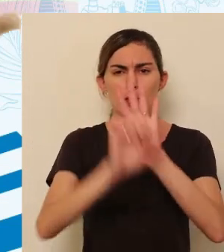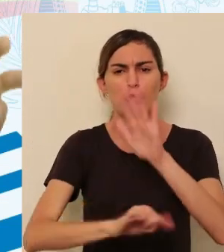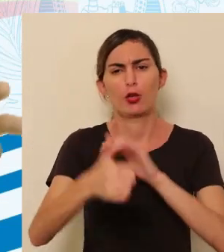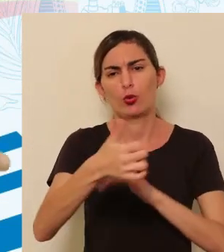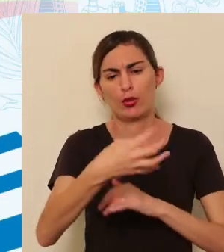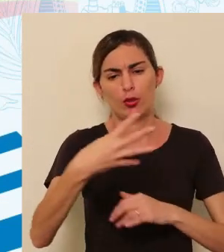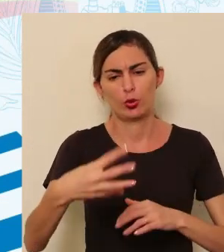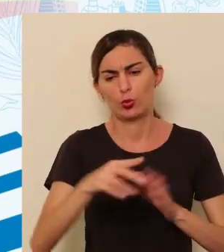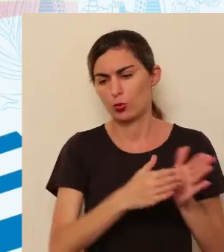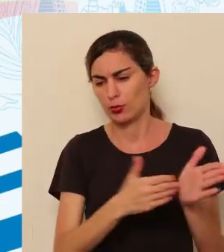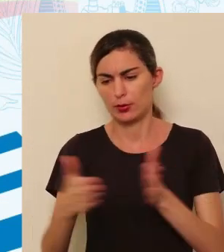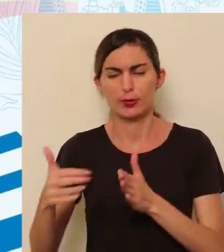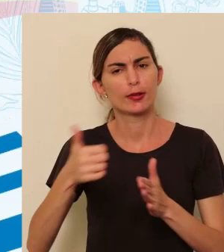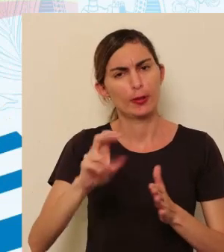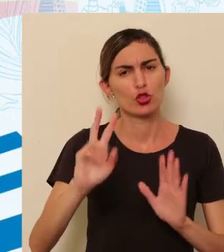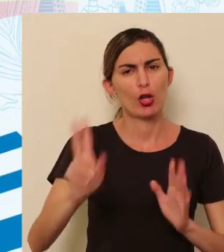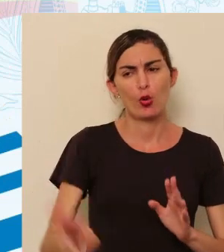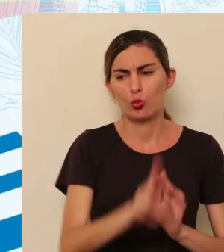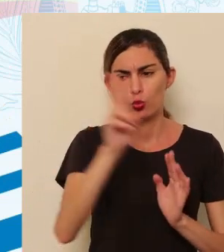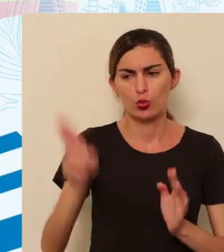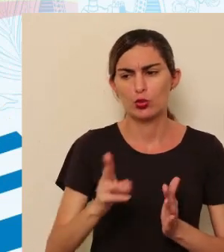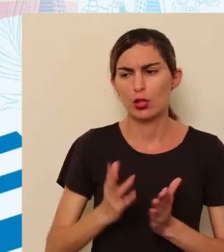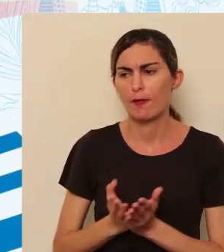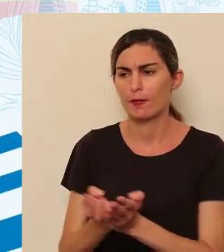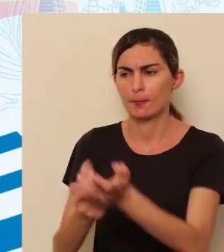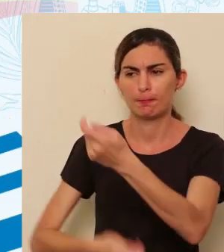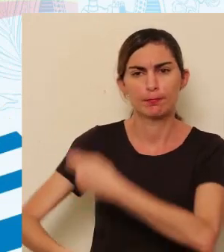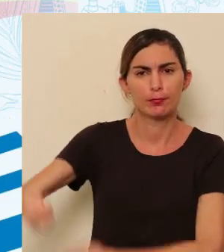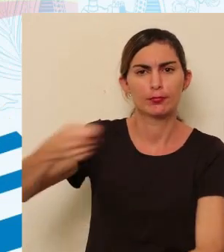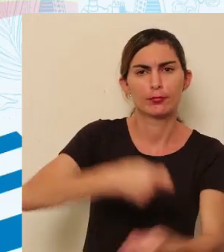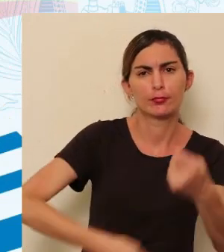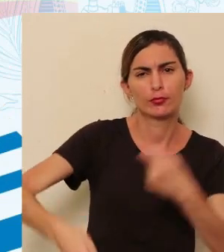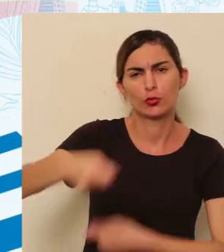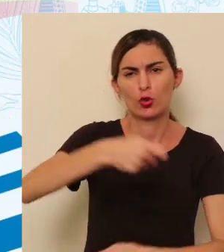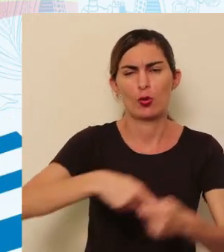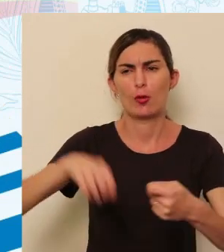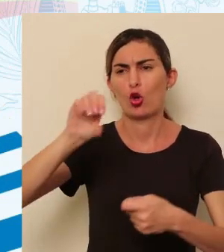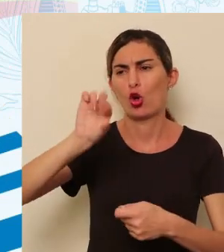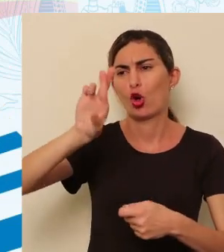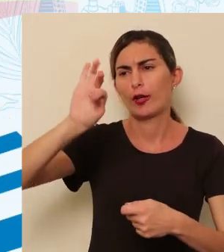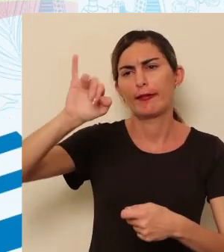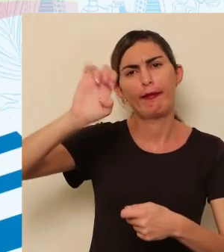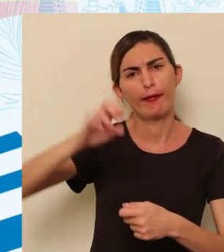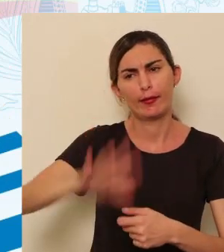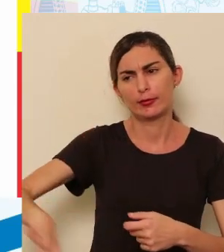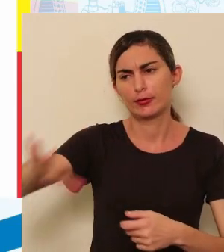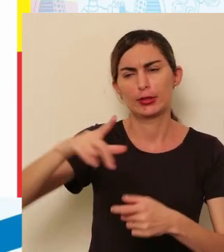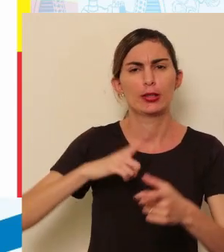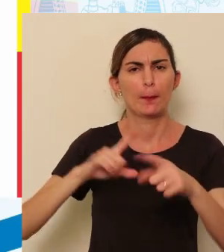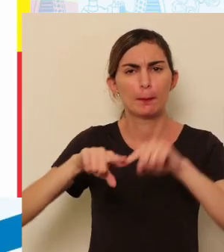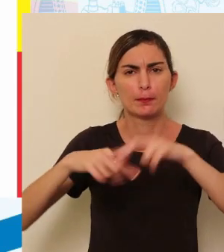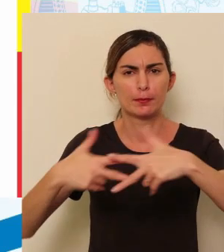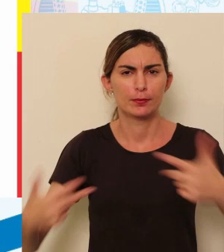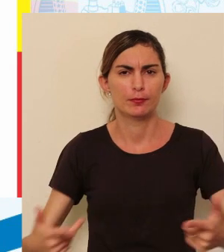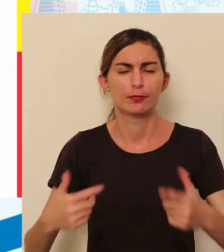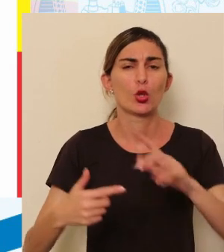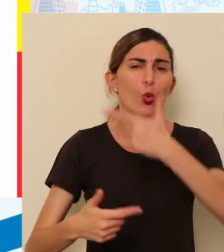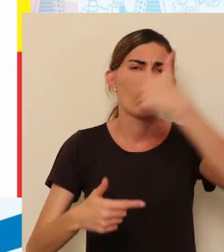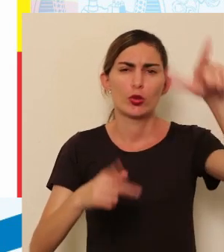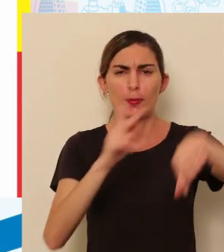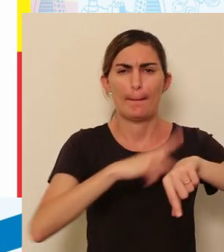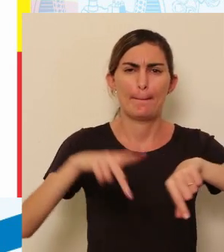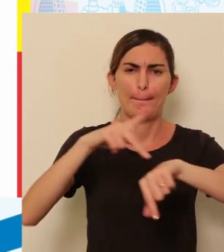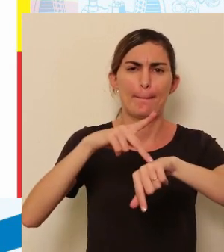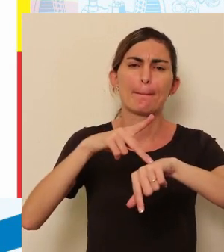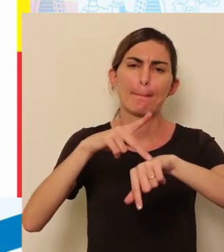volta do século XIV e XV, já utilizavam essas rotas comerciais porque no Oriente tinham os produtos que eles queriam. As demais nações